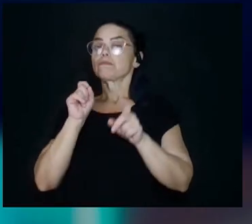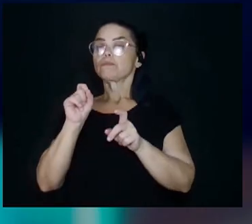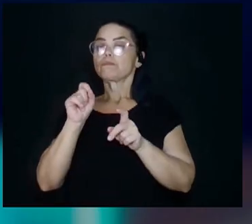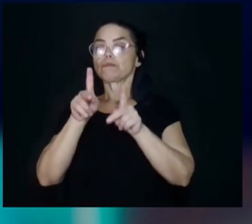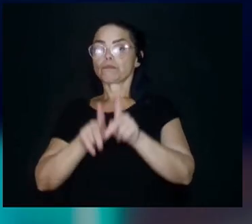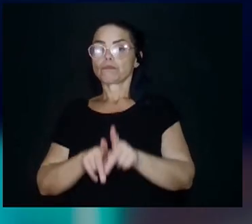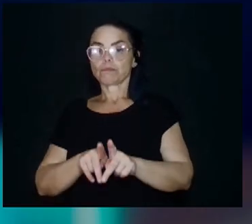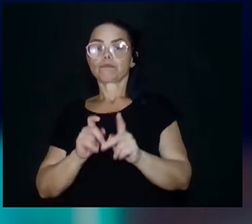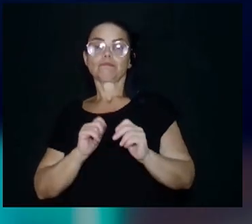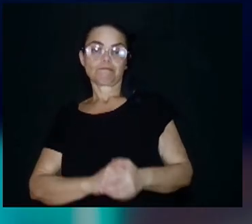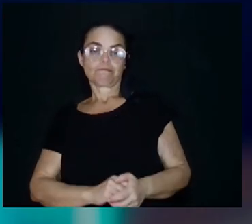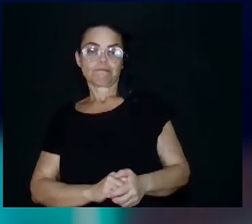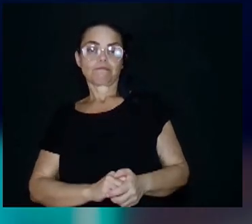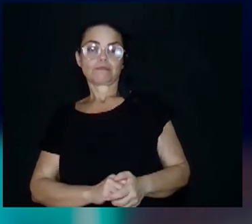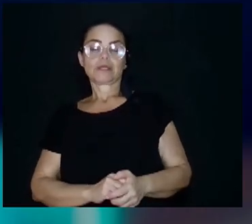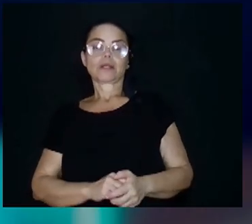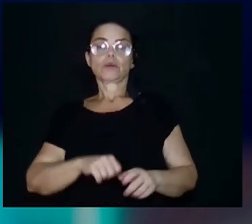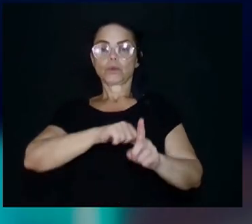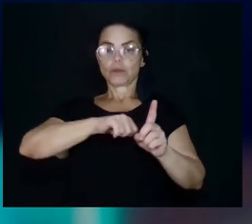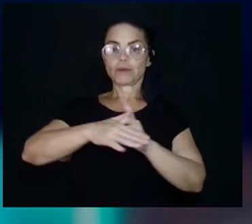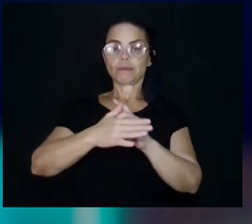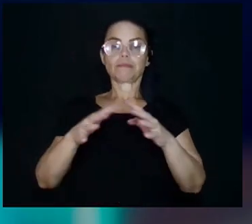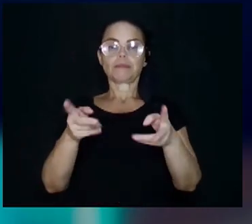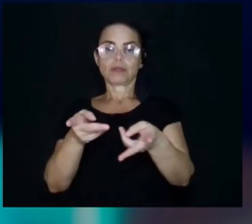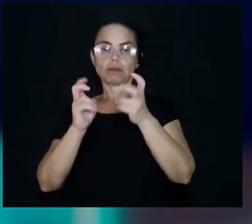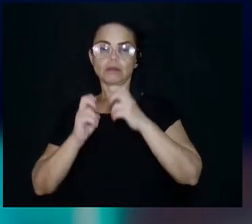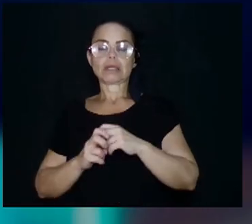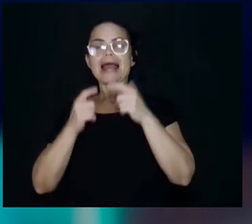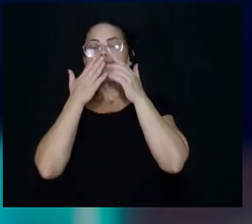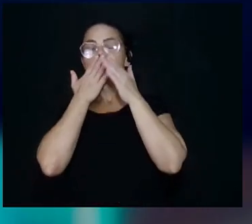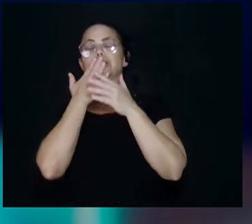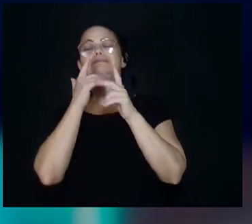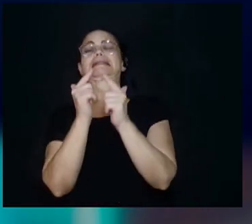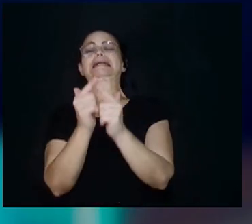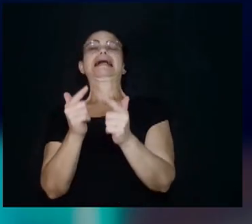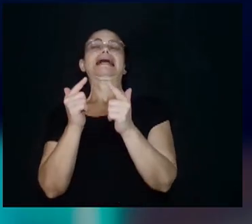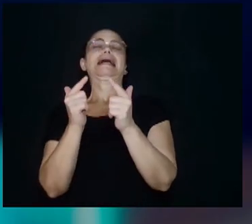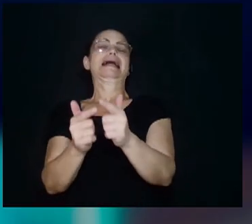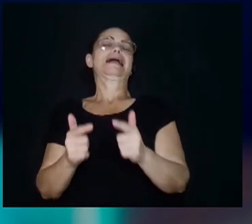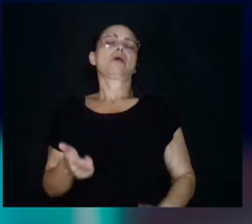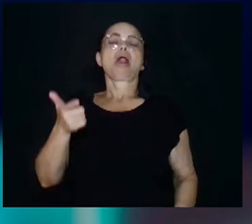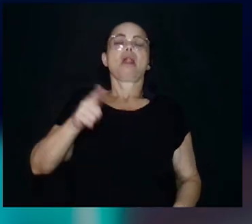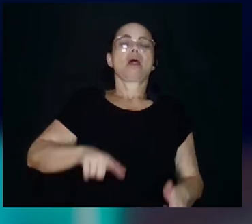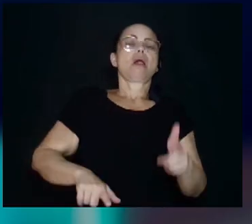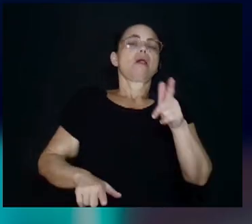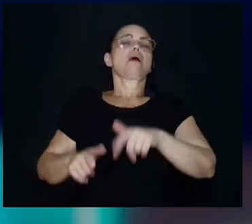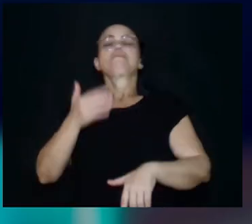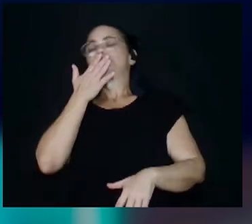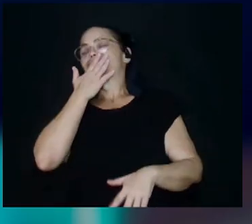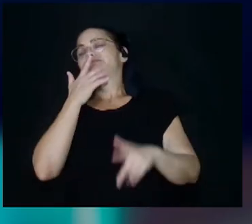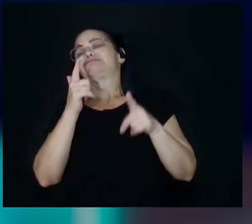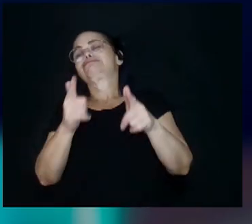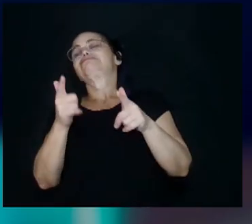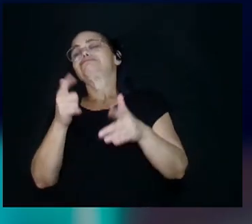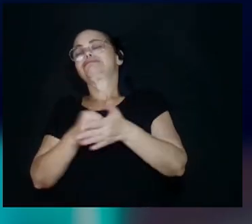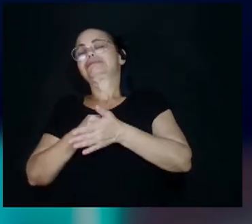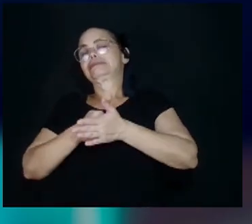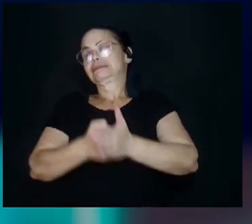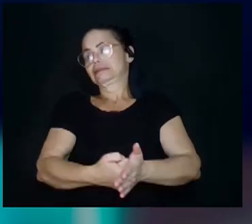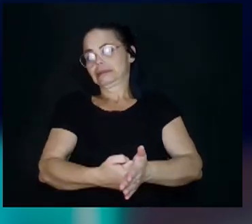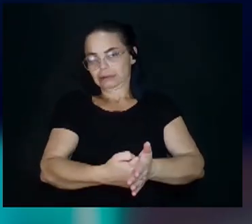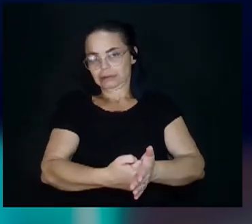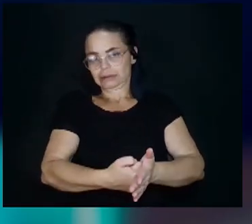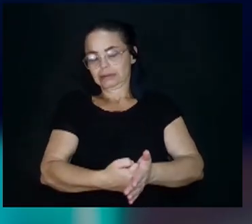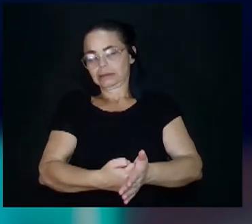do iceberg. Então, é engraçado alguém que repete, é engraçado alguém que bloqueia, alguém que fala